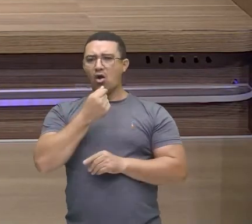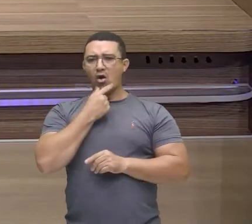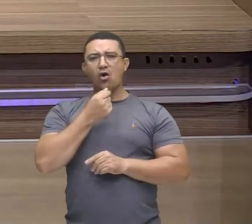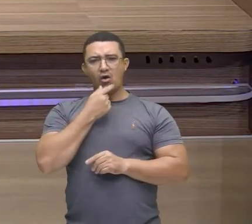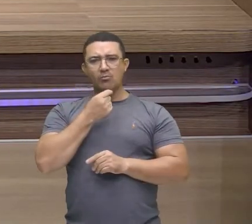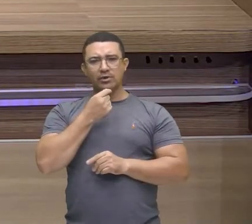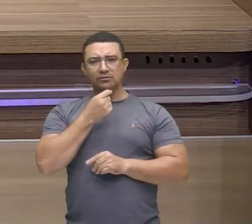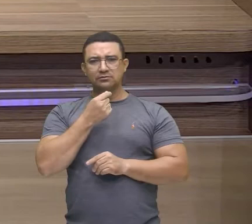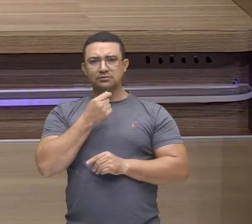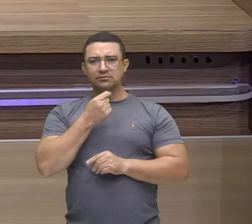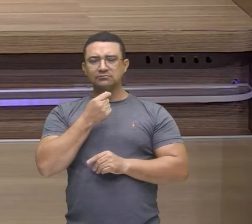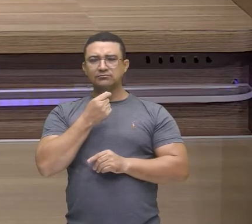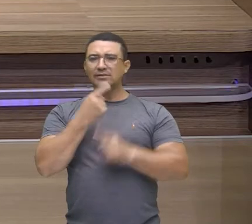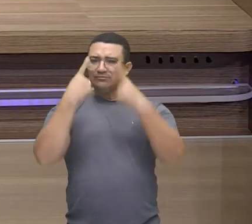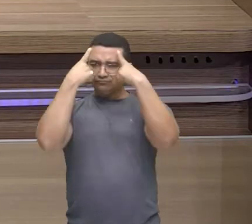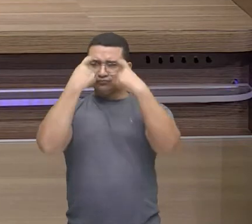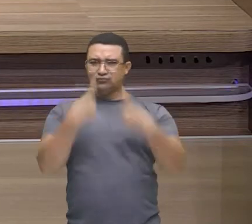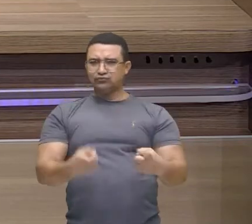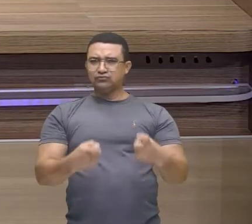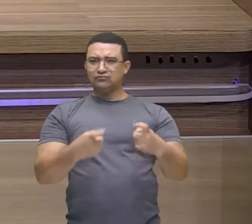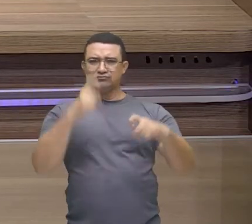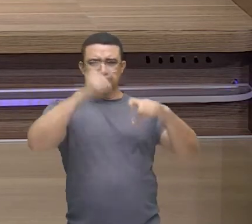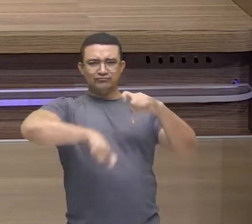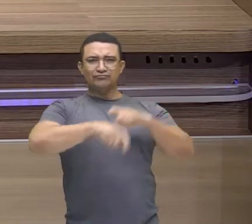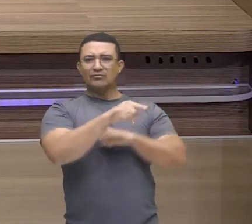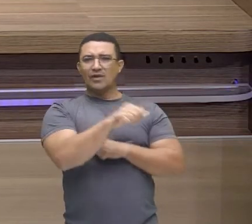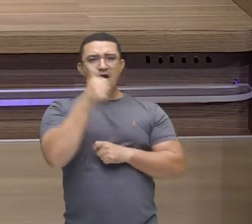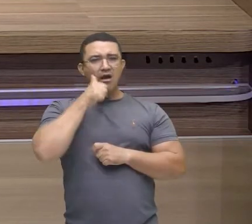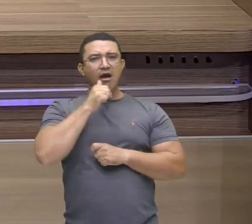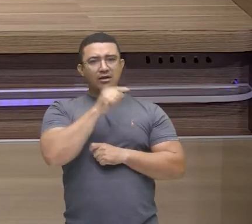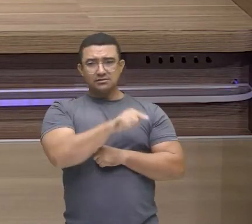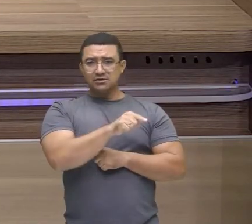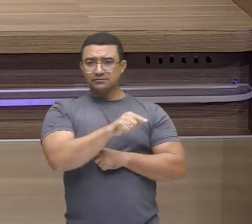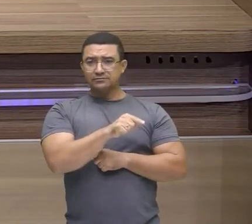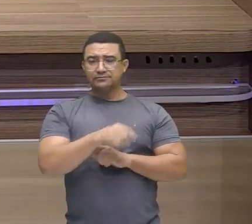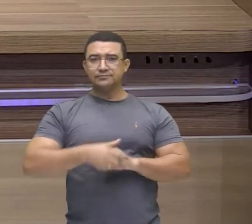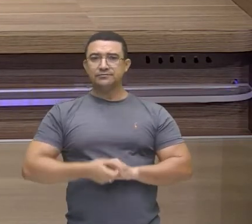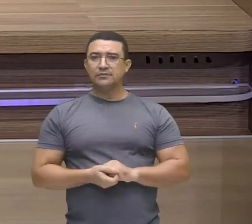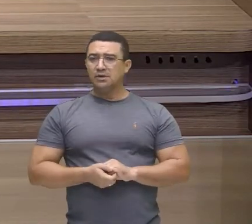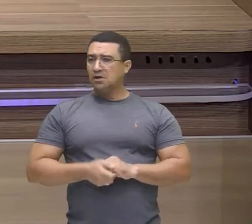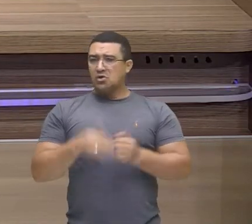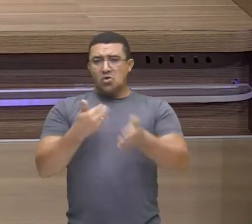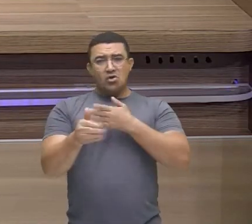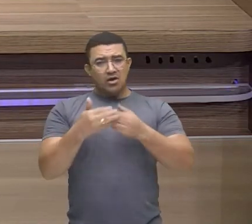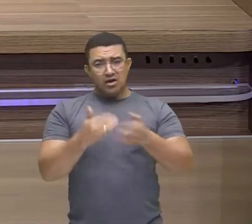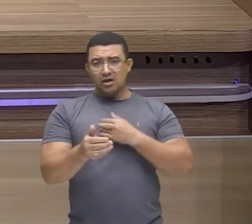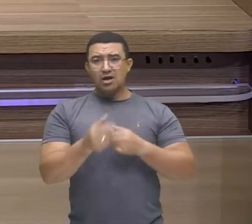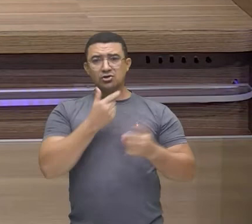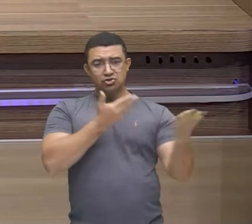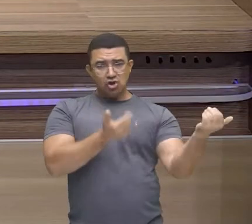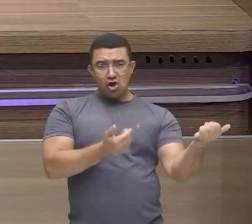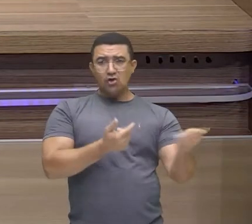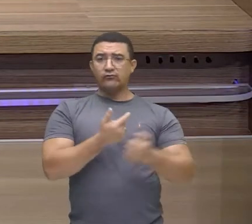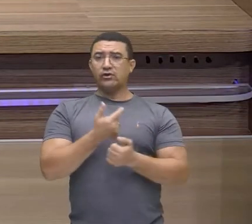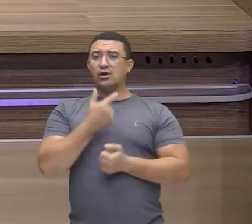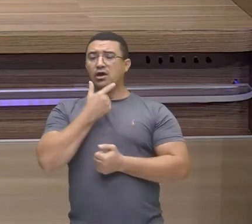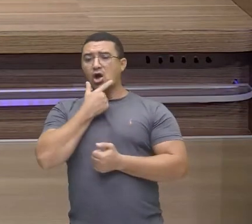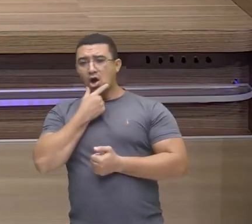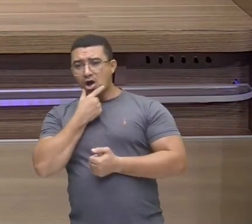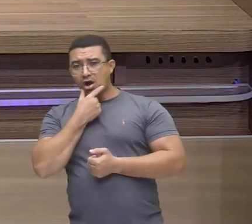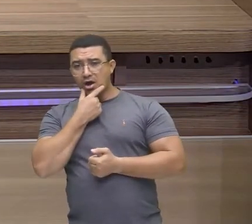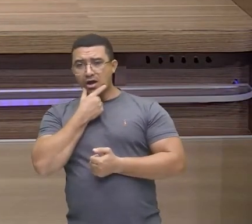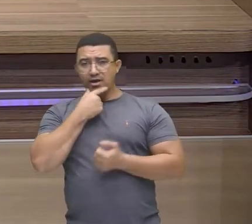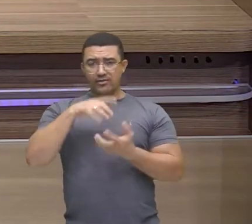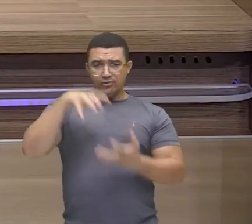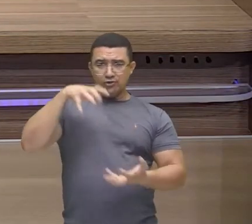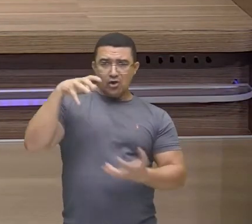anda na rua, né? Assim, ó. Mas não é só adolescente, não. É novo, é velho, é maduro, gritando com o celular na cara assim, e